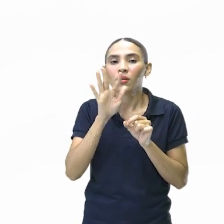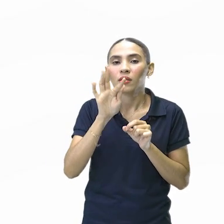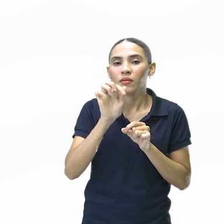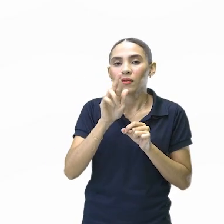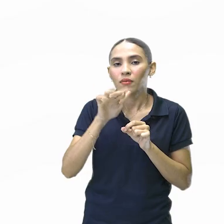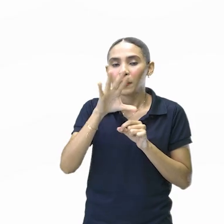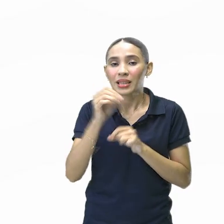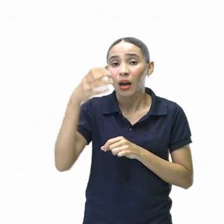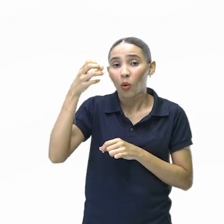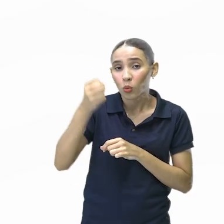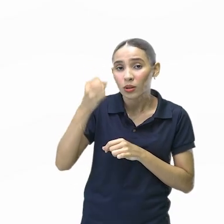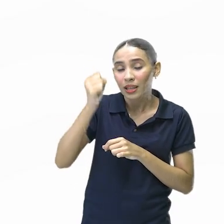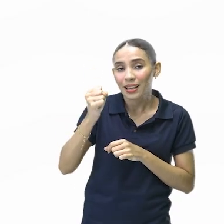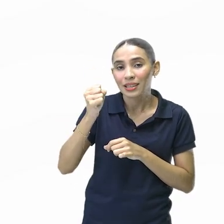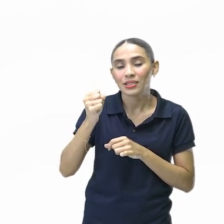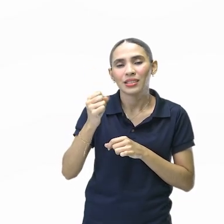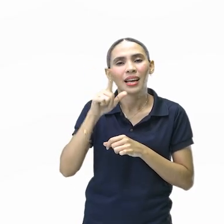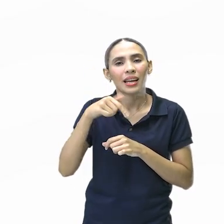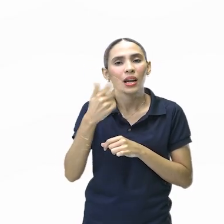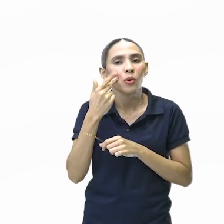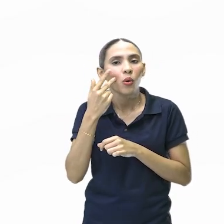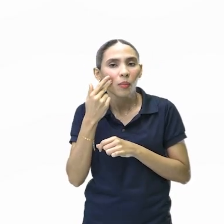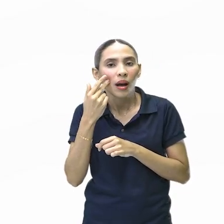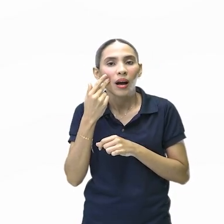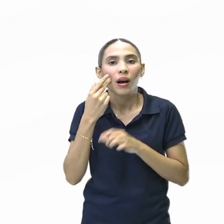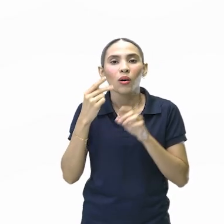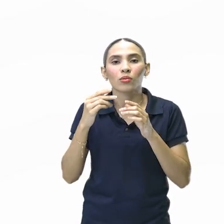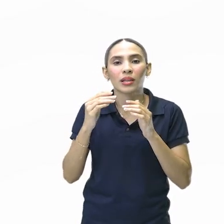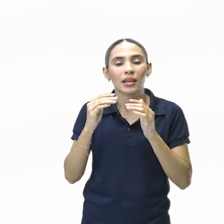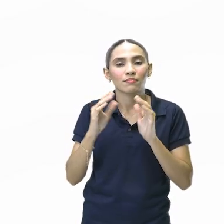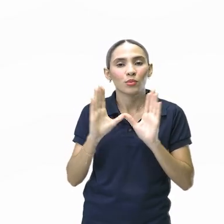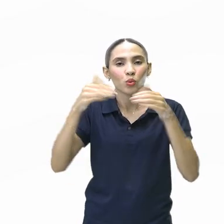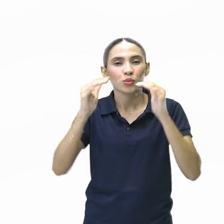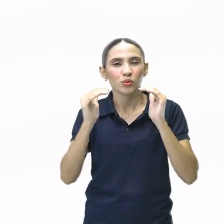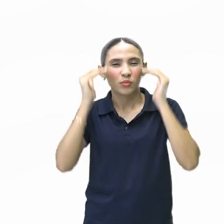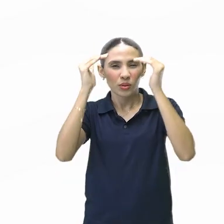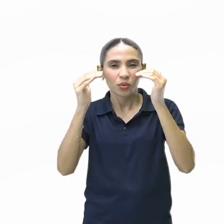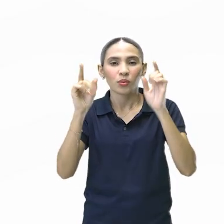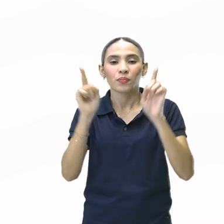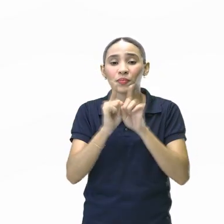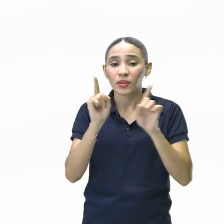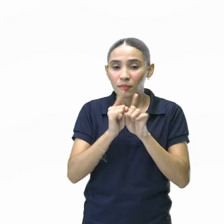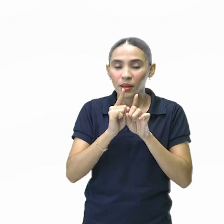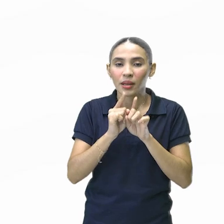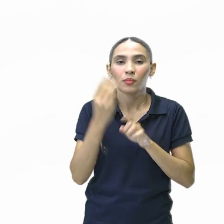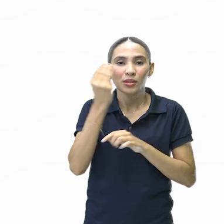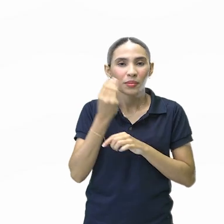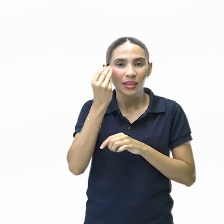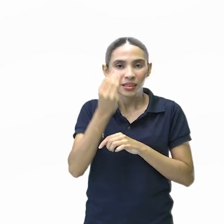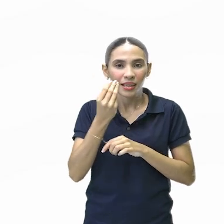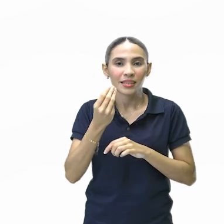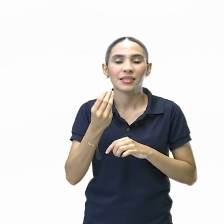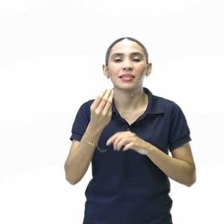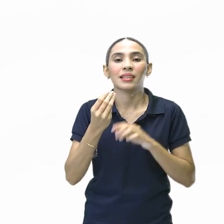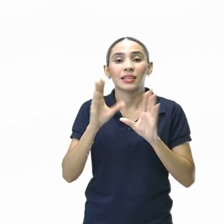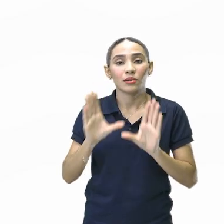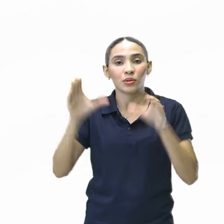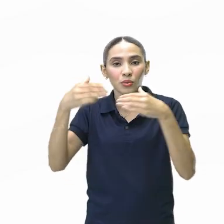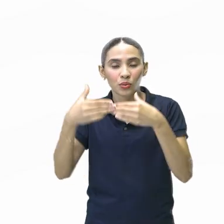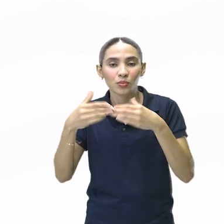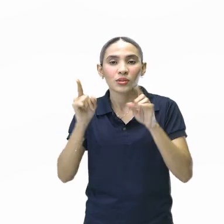o leite, que era comum em tribos nômades. Também foi ao acaso. Nessas tribos